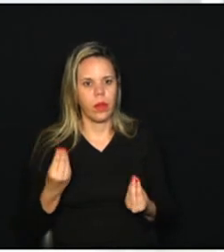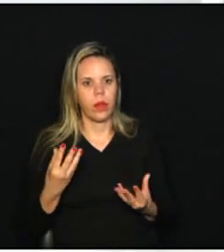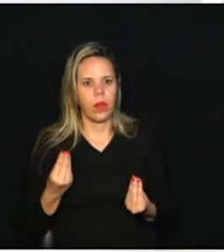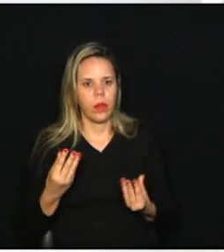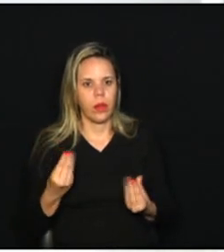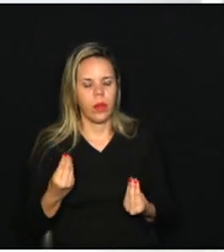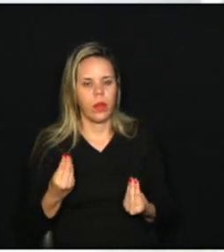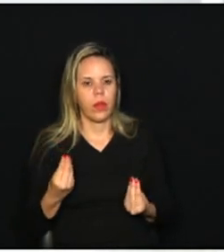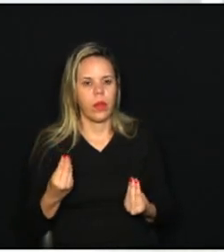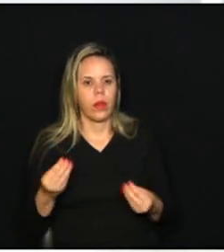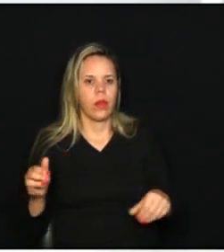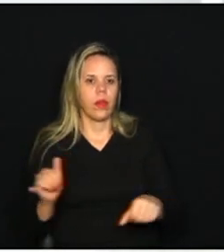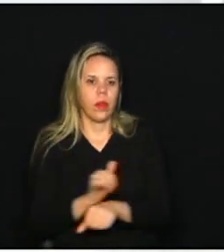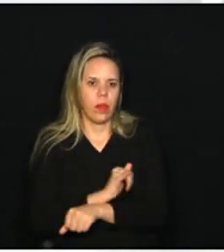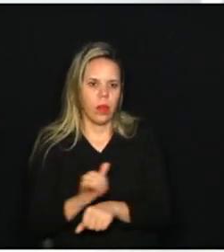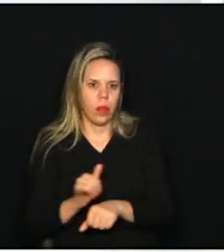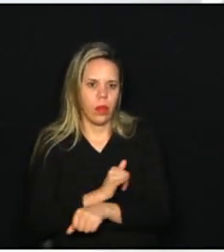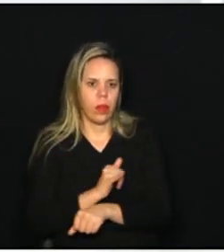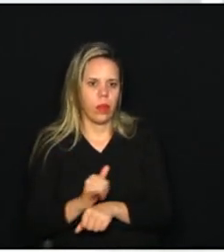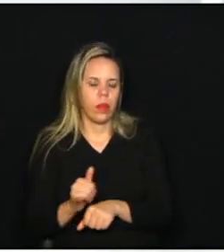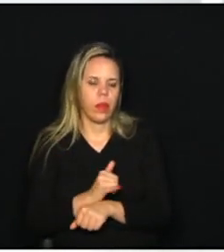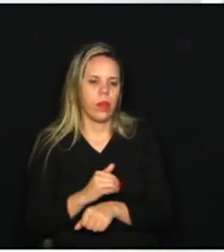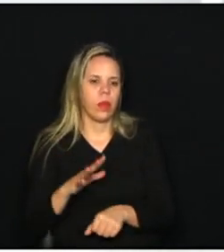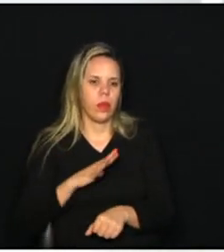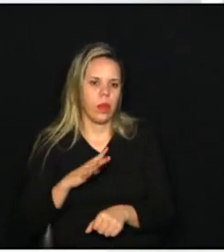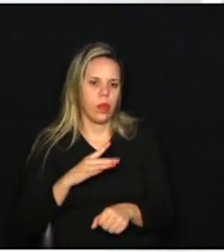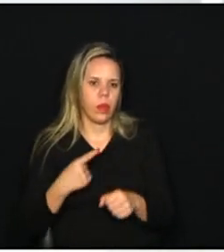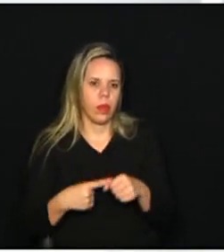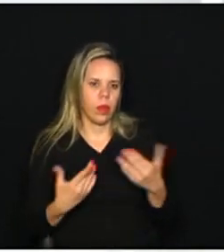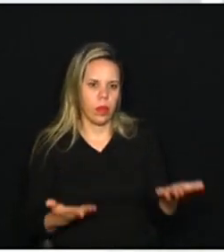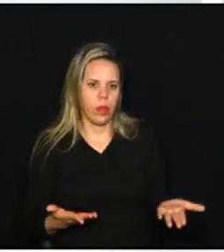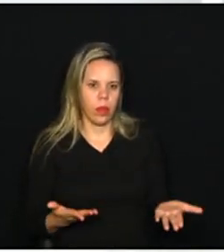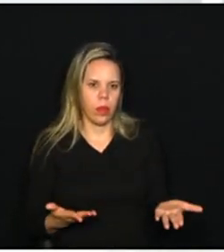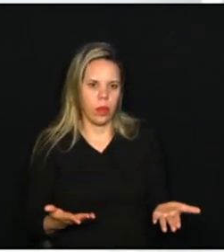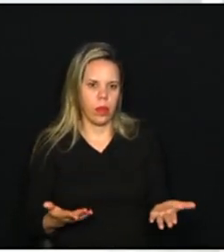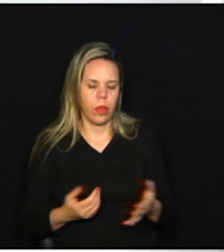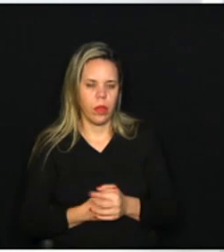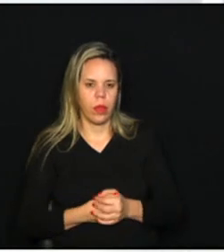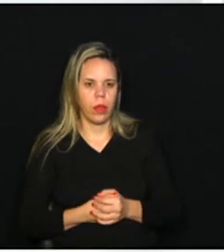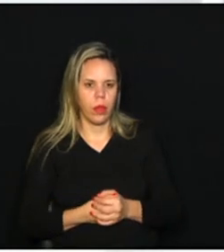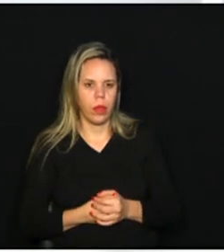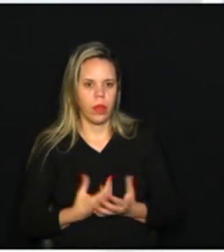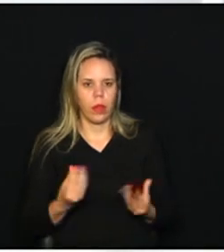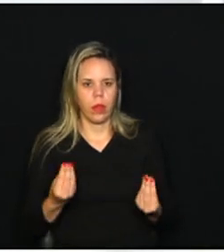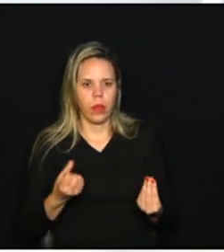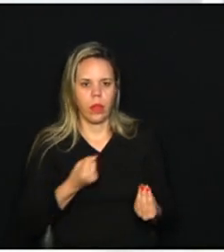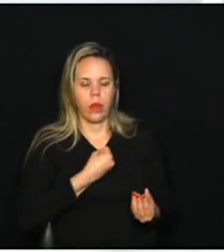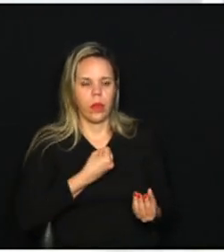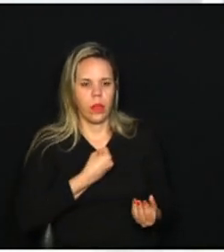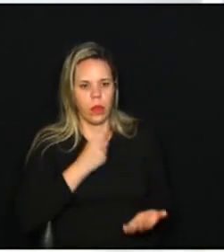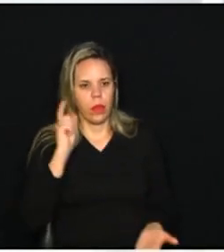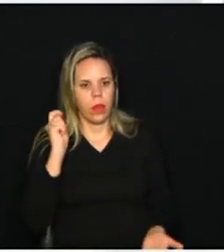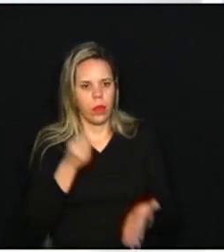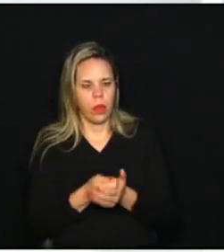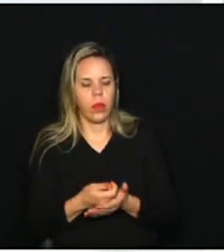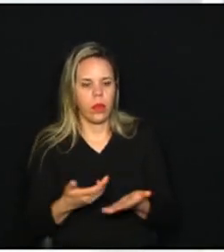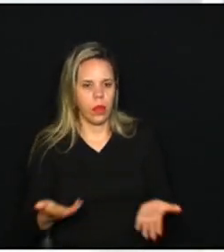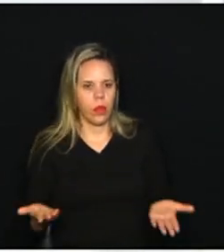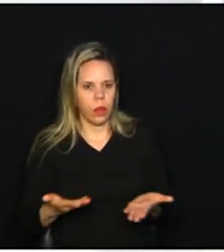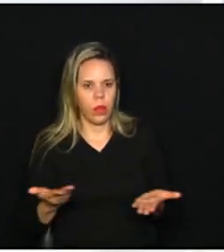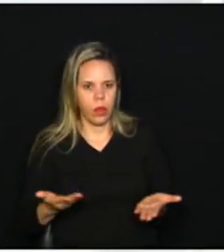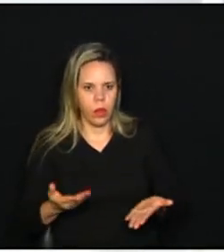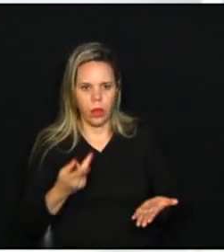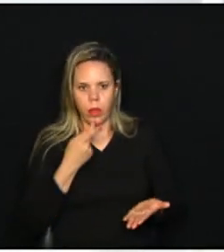muitas as estratégias desse município para a gente tomar inúmeras decisões. Hoje,